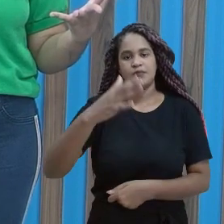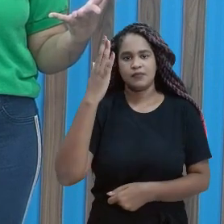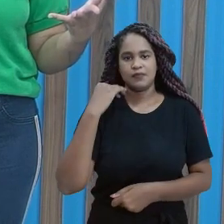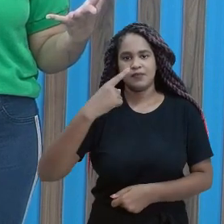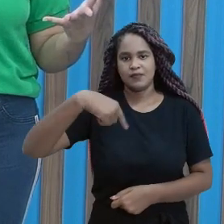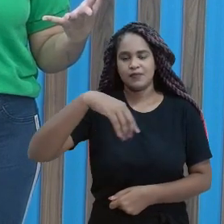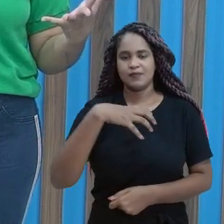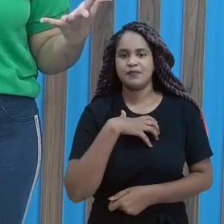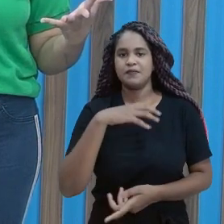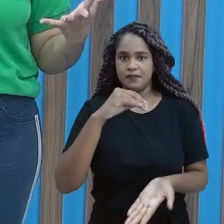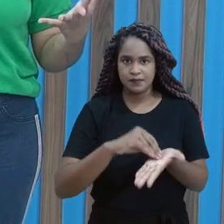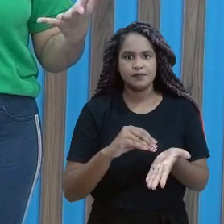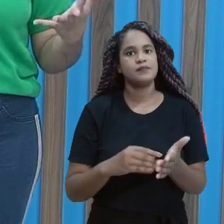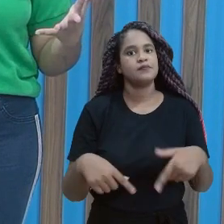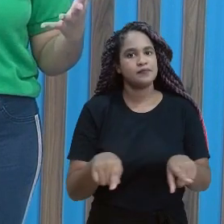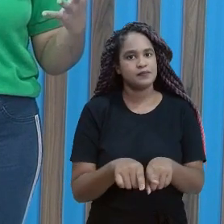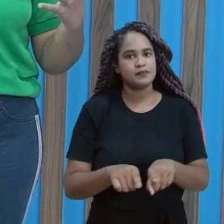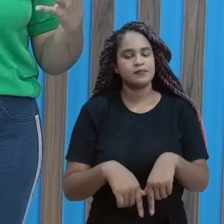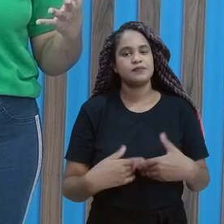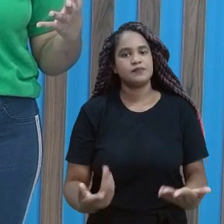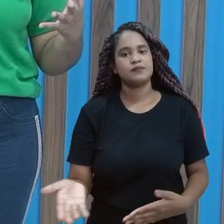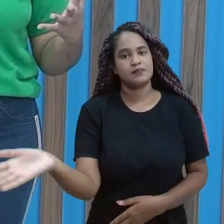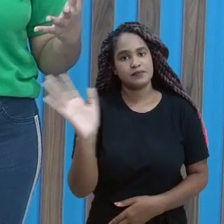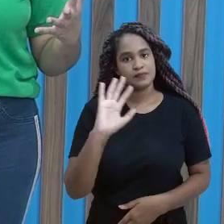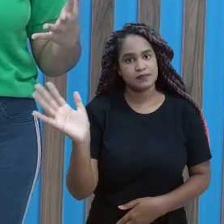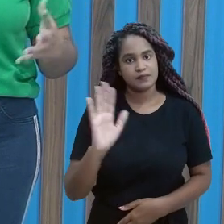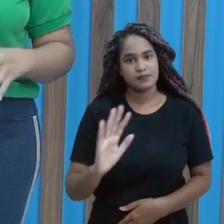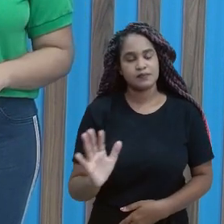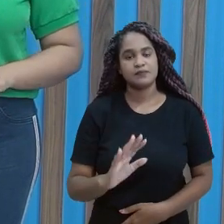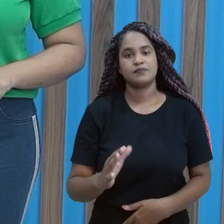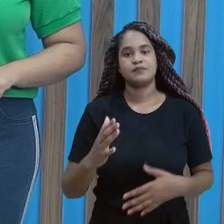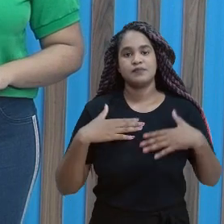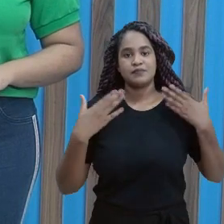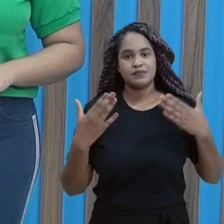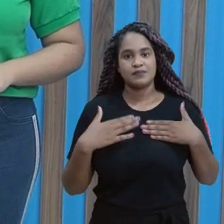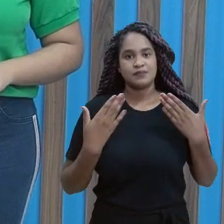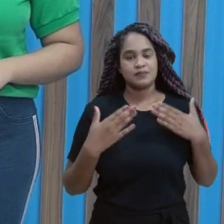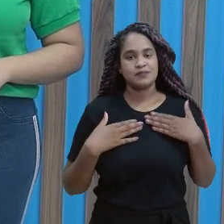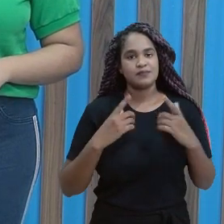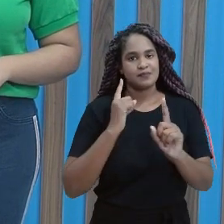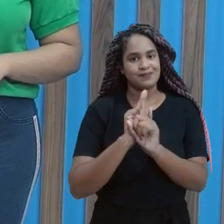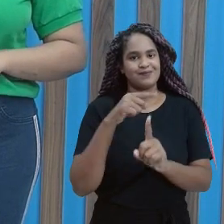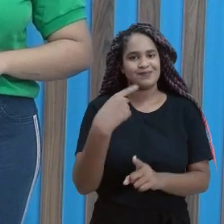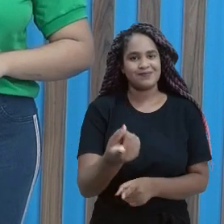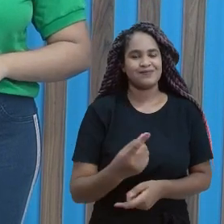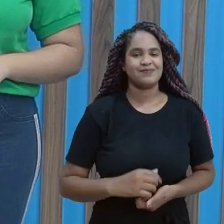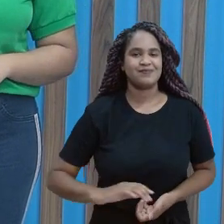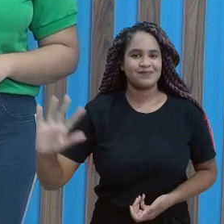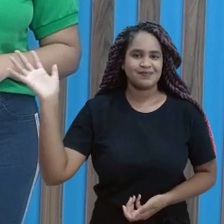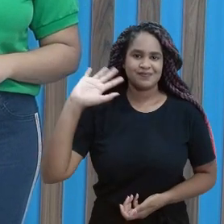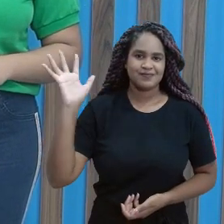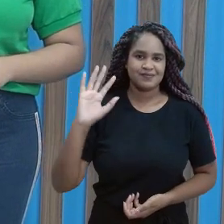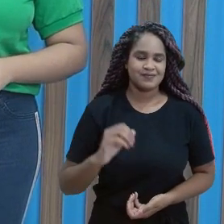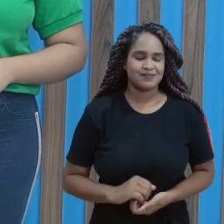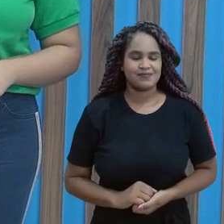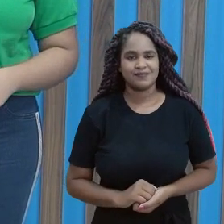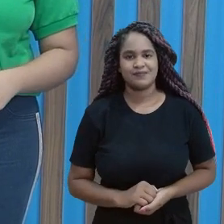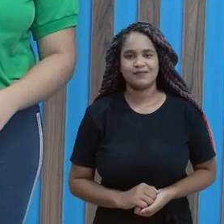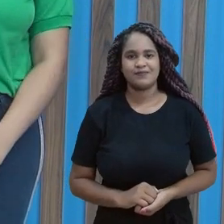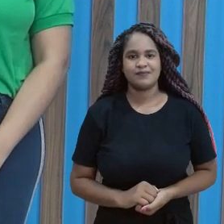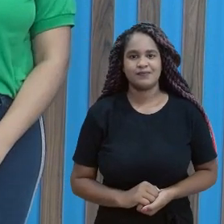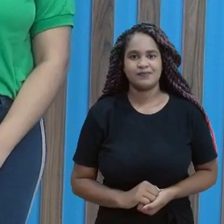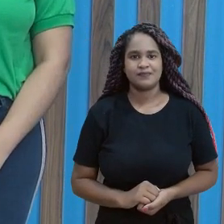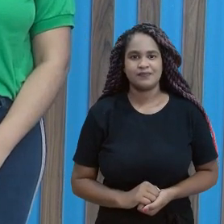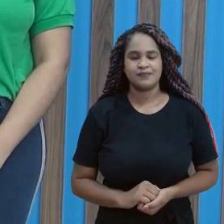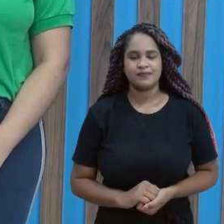falta dela também, tá certo? Eu me despeço por aqui, foi uma alegria. A qualquer momento a gente se vê de novo. Um cheiro e até a próxima.